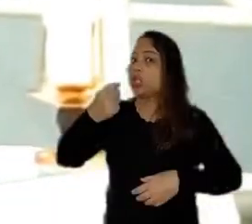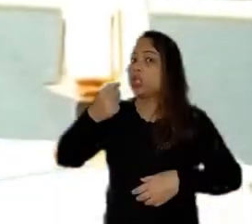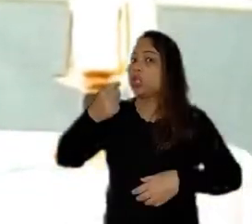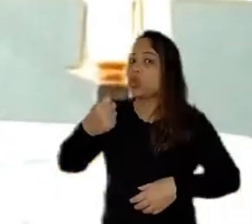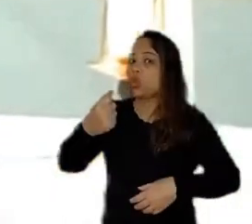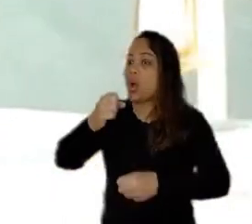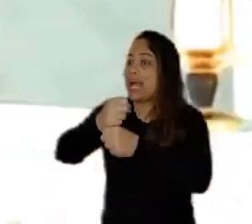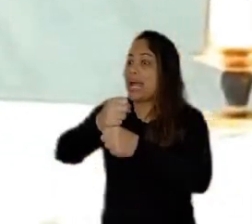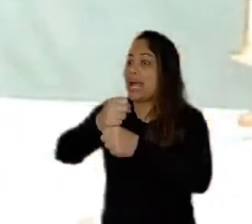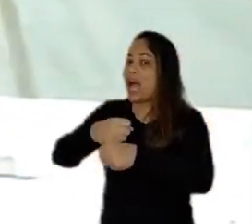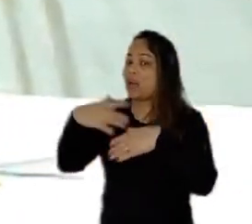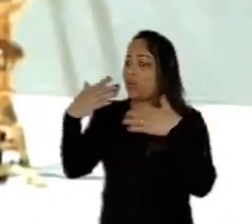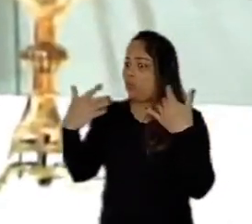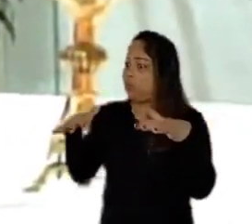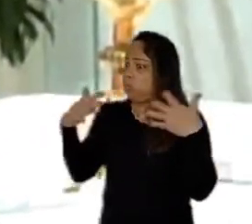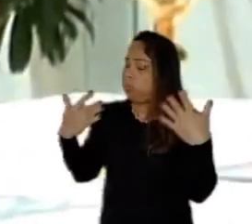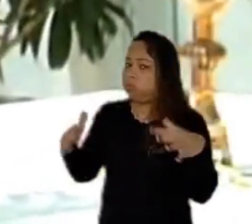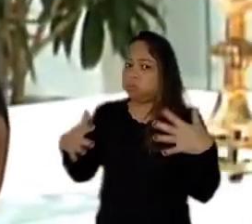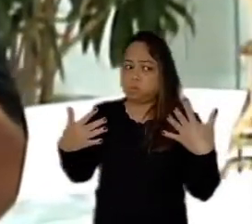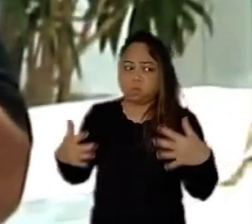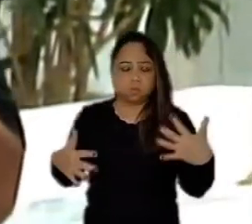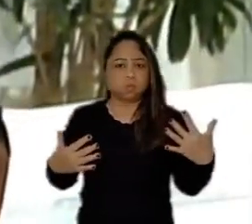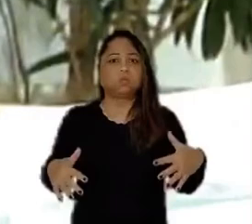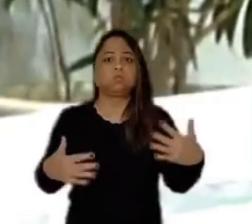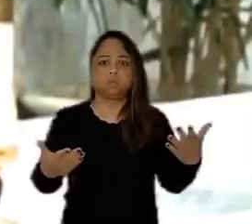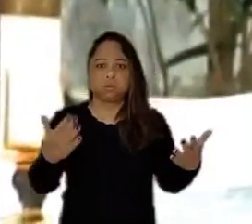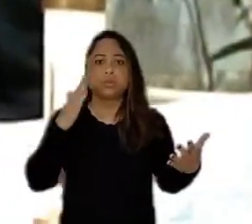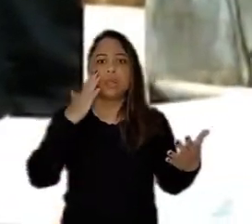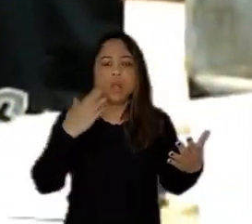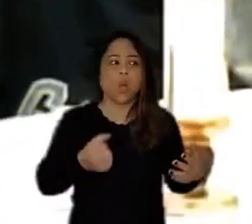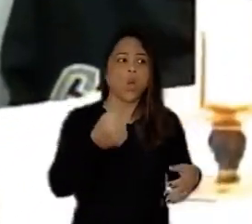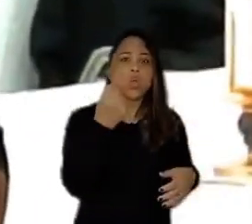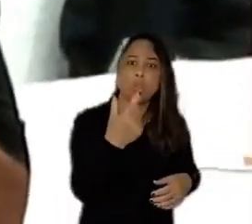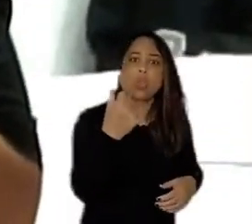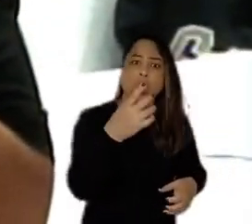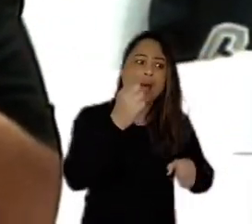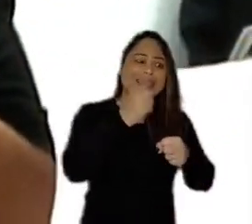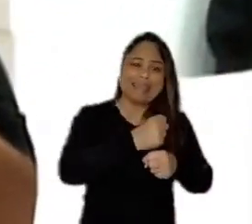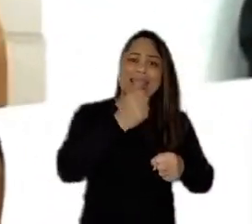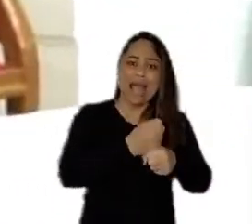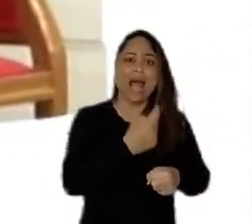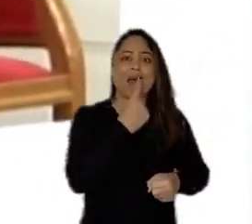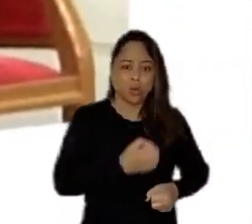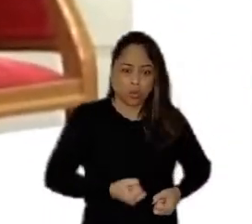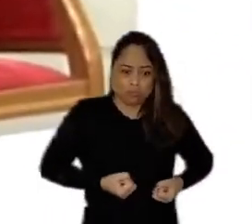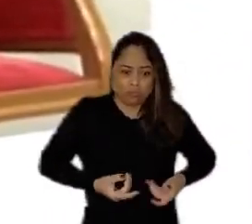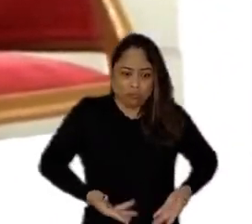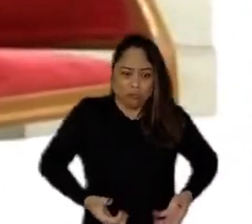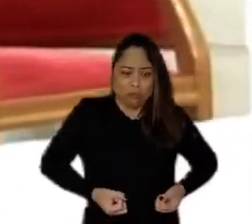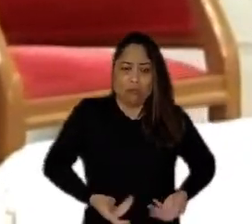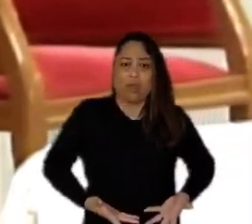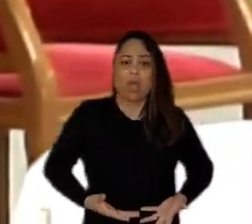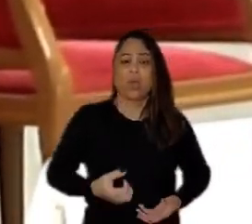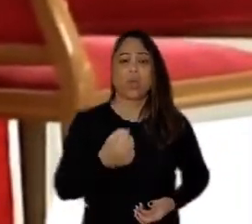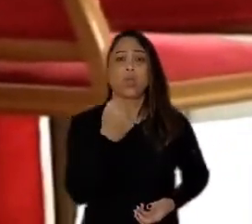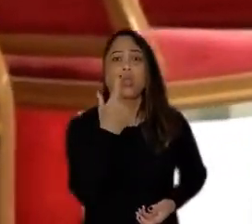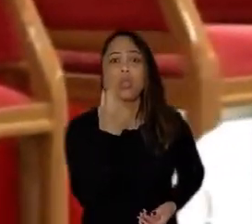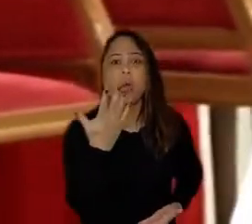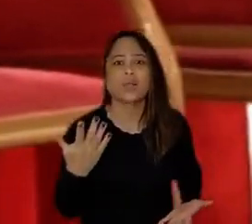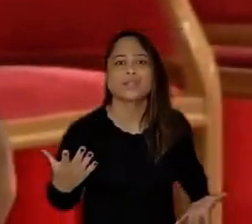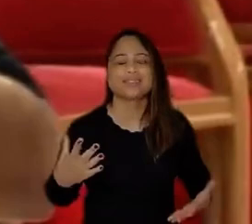anos. Abra a boca, gente, fala para quem está do seu lado, 12 anos. 12